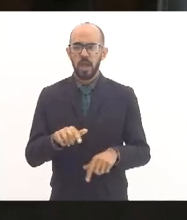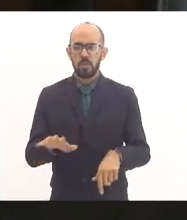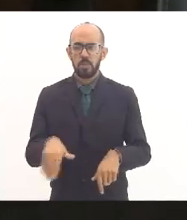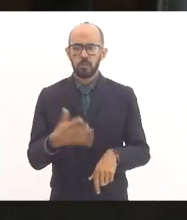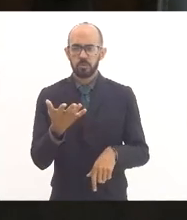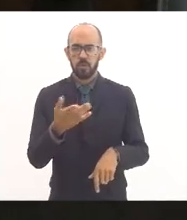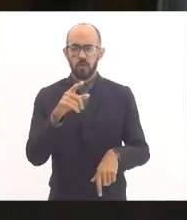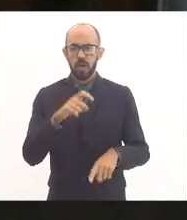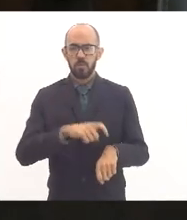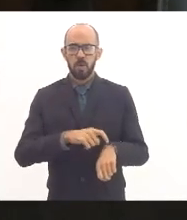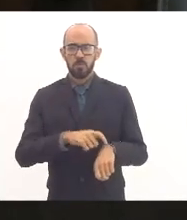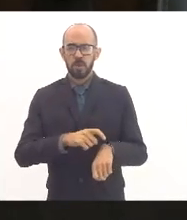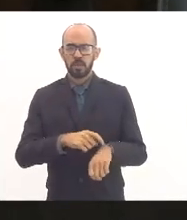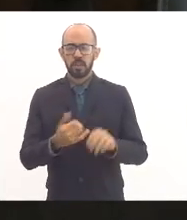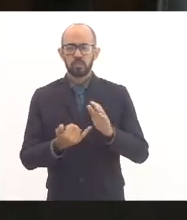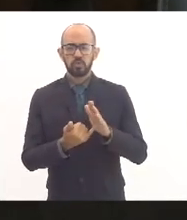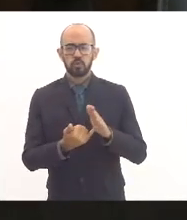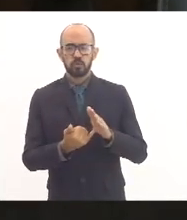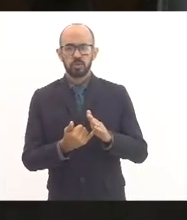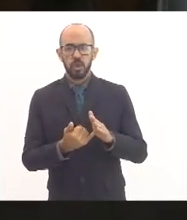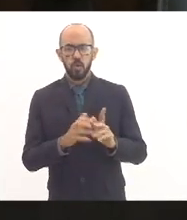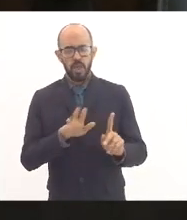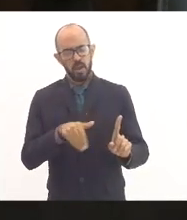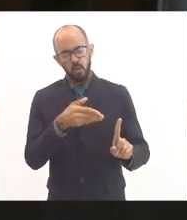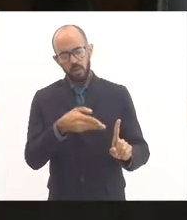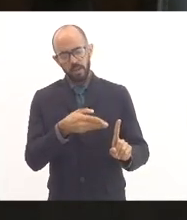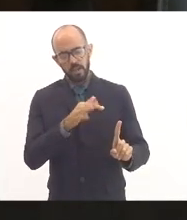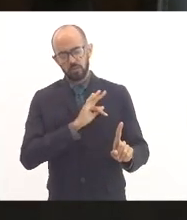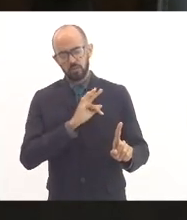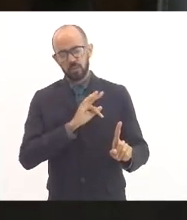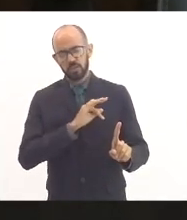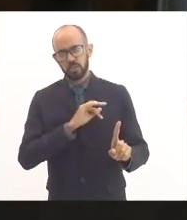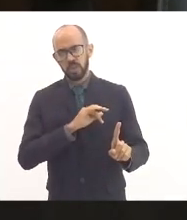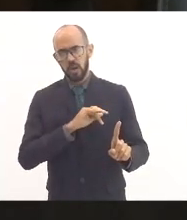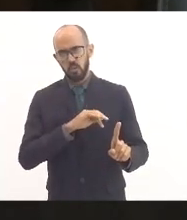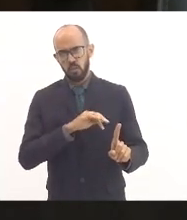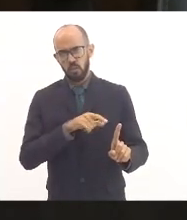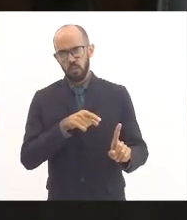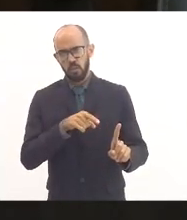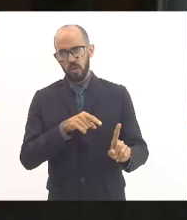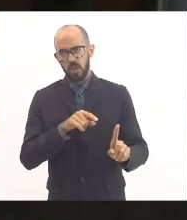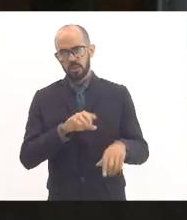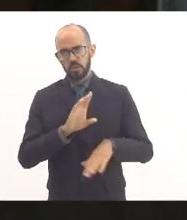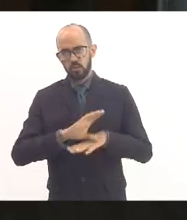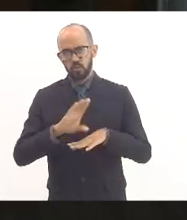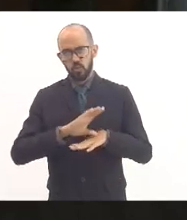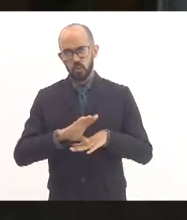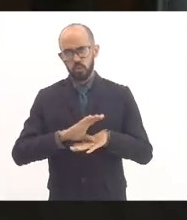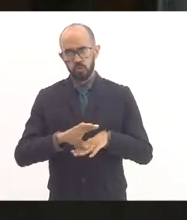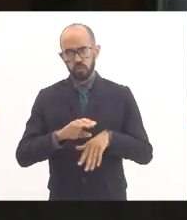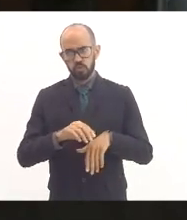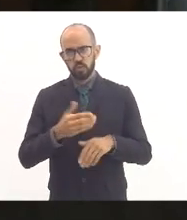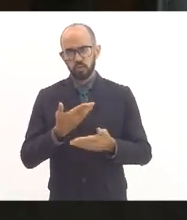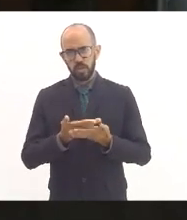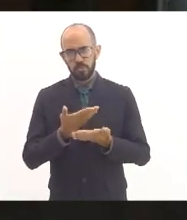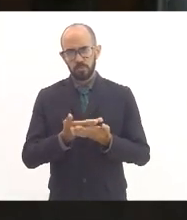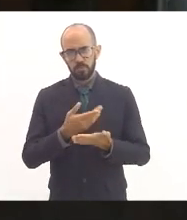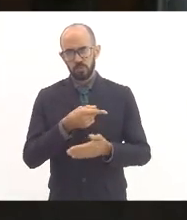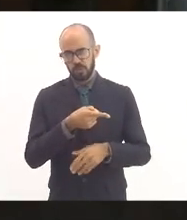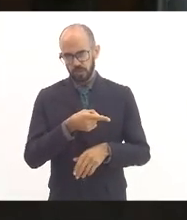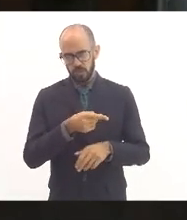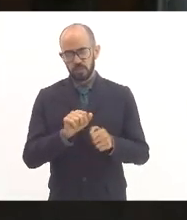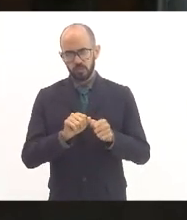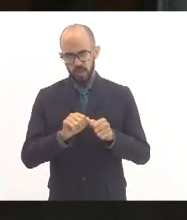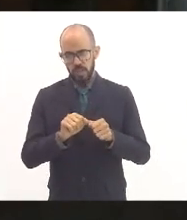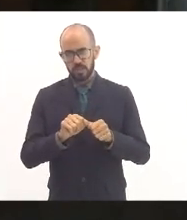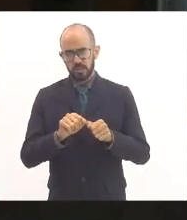o valor do seu servidor no caso nós policiais civis esses cursos que os colegas fazem de